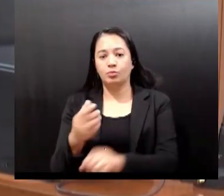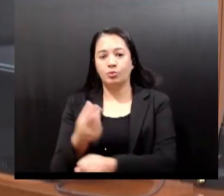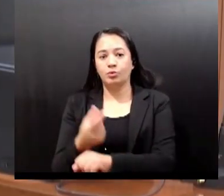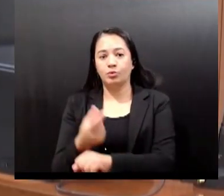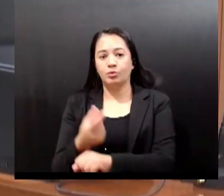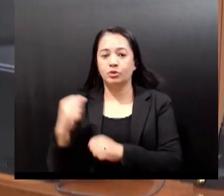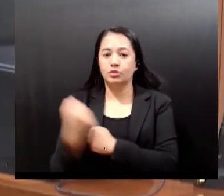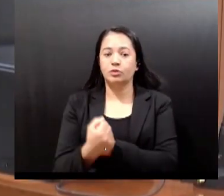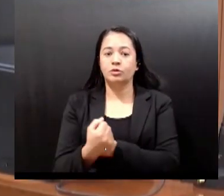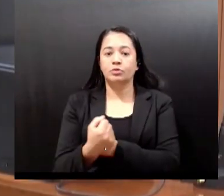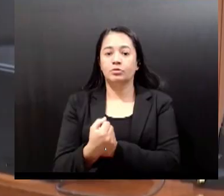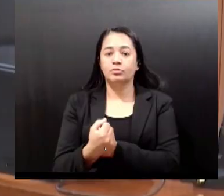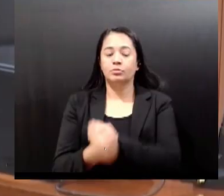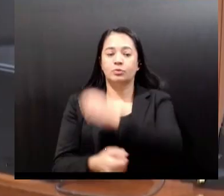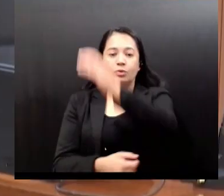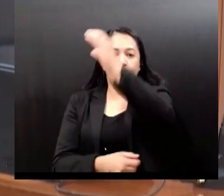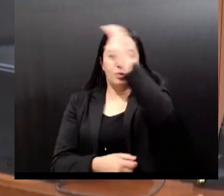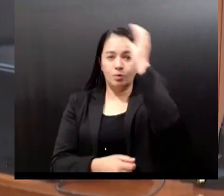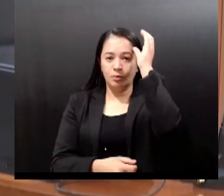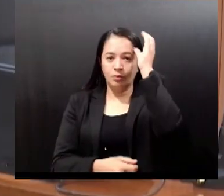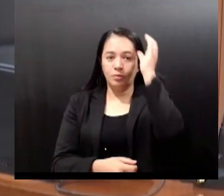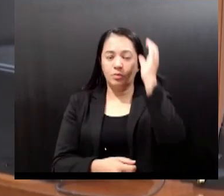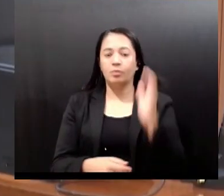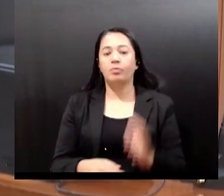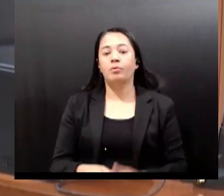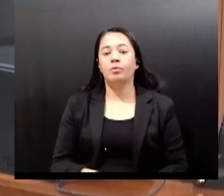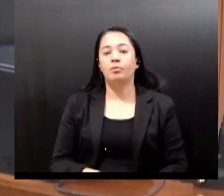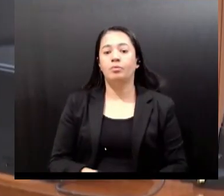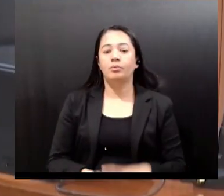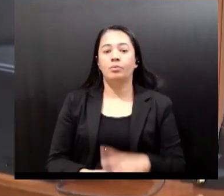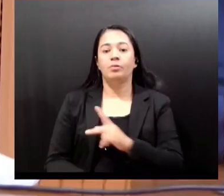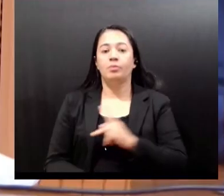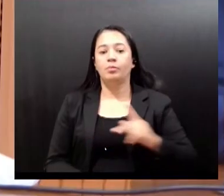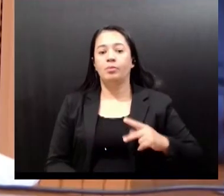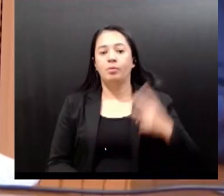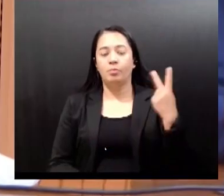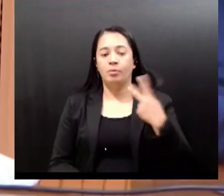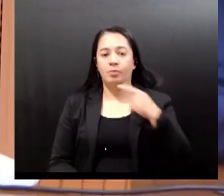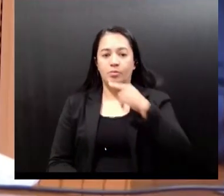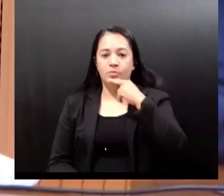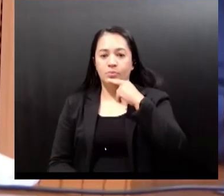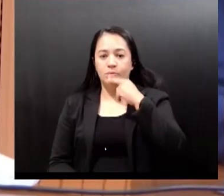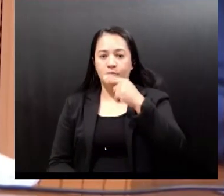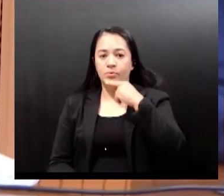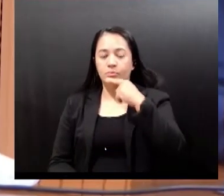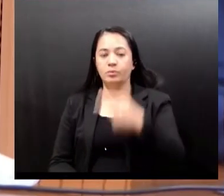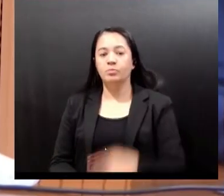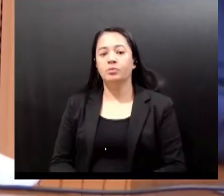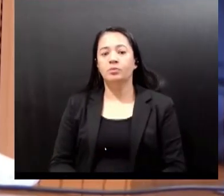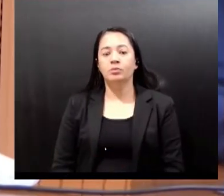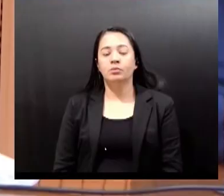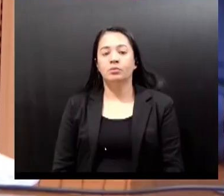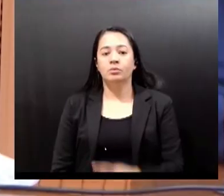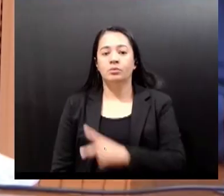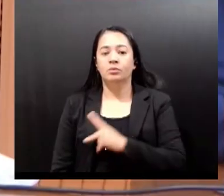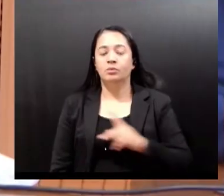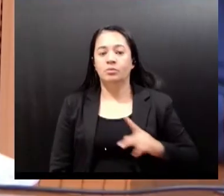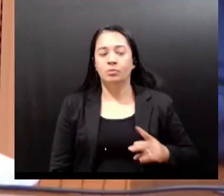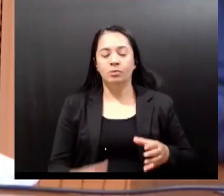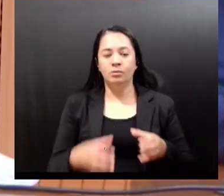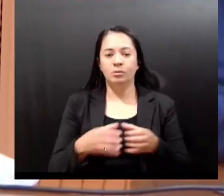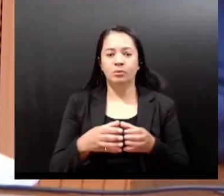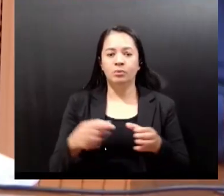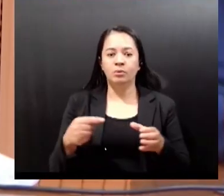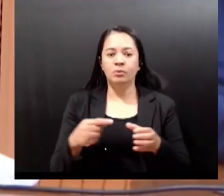do Consumidor da Câmara, presidida pelo vereador Eduardo Magoga. O presidente dessa comissão era o